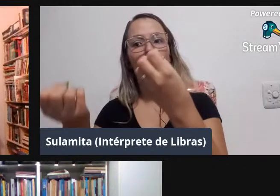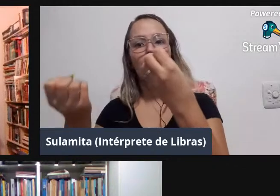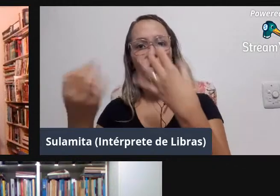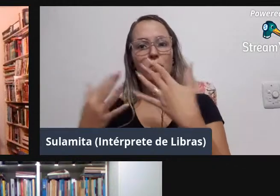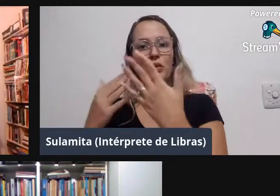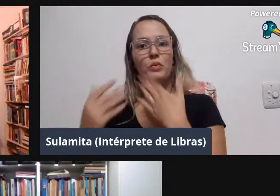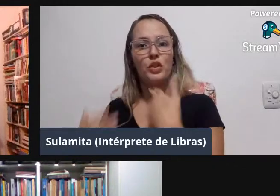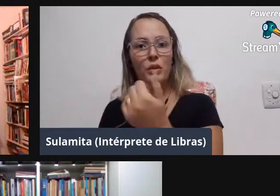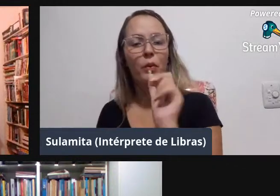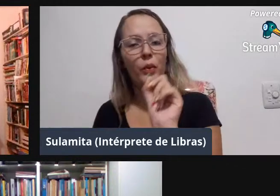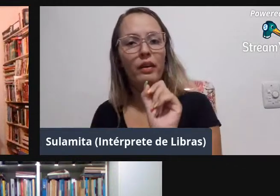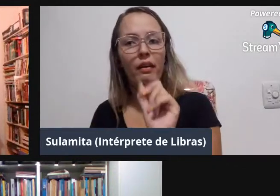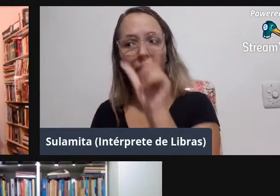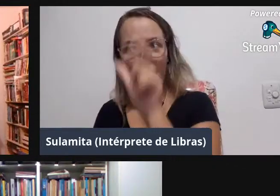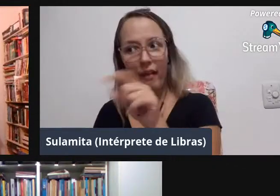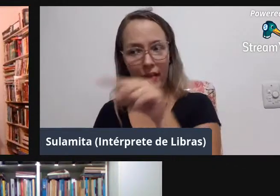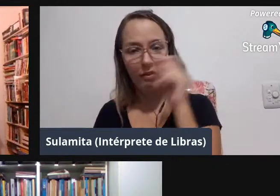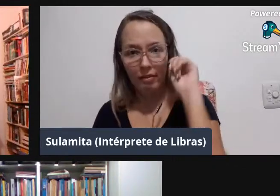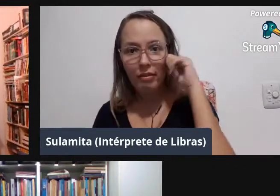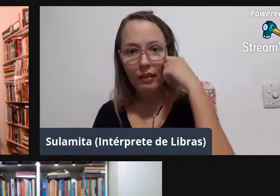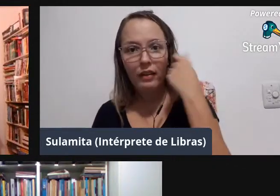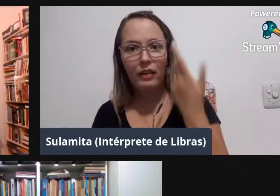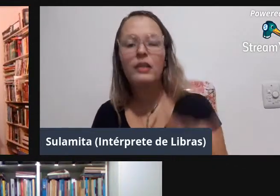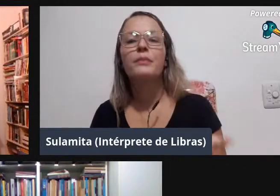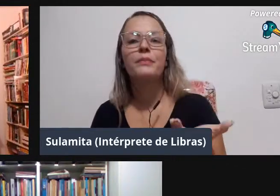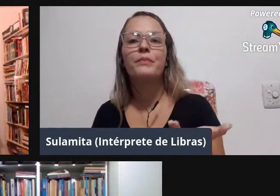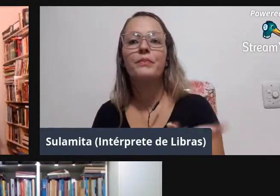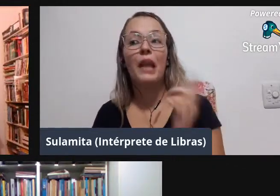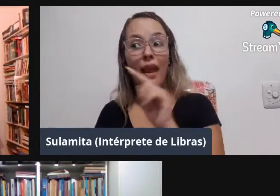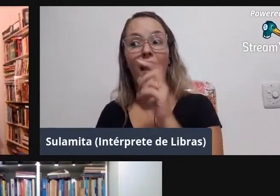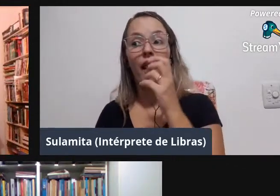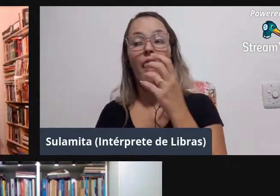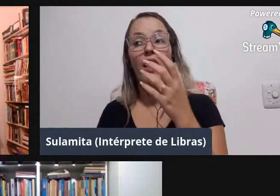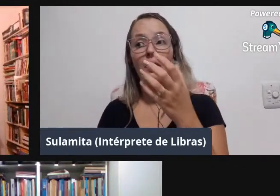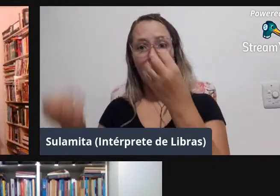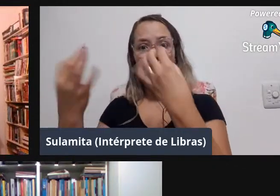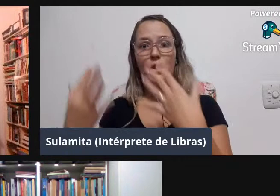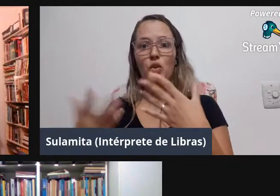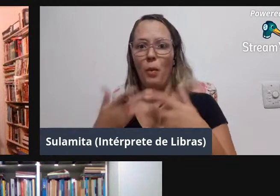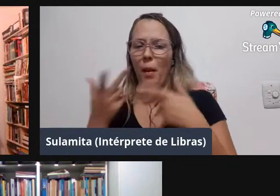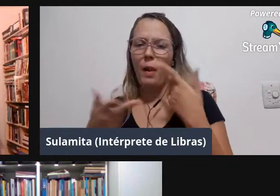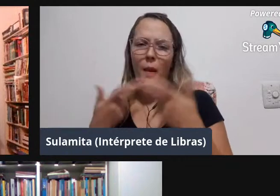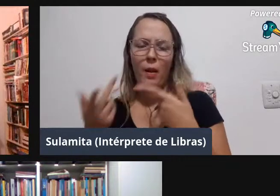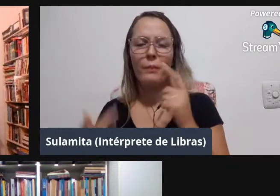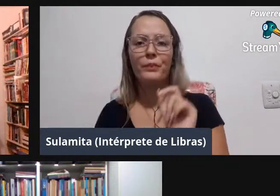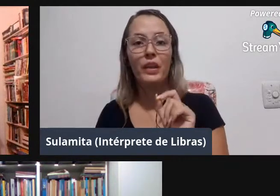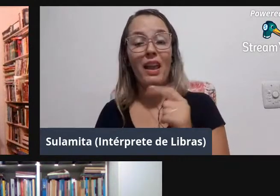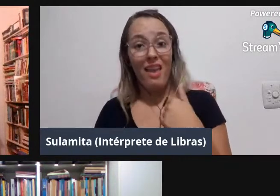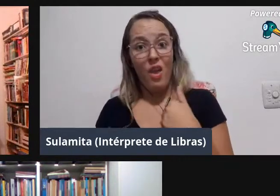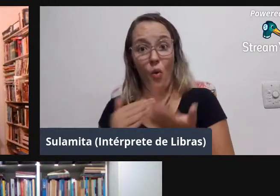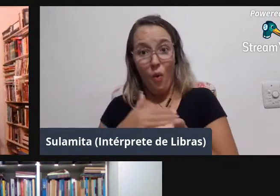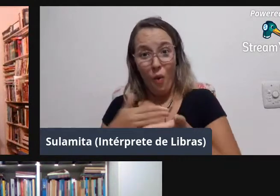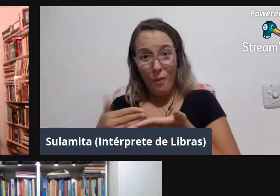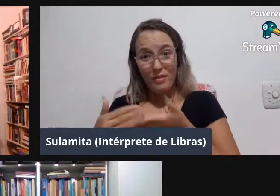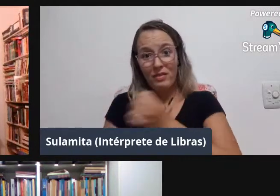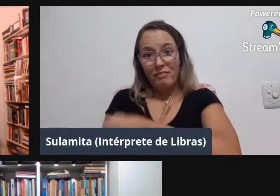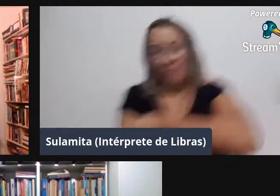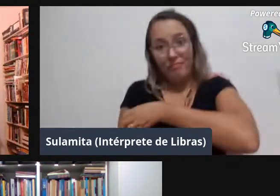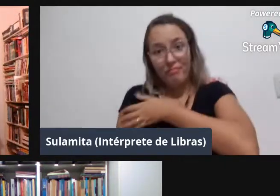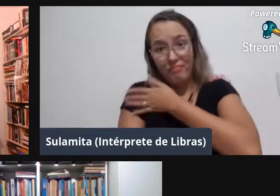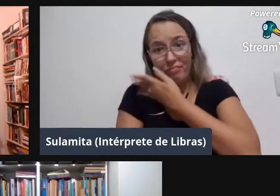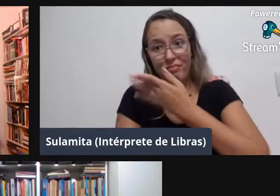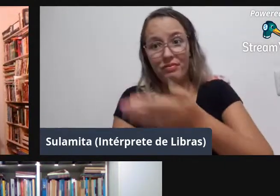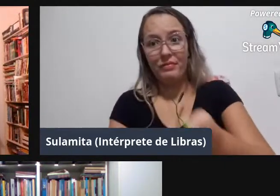minha, falou que é negra, ela falou assim, deu testemunho dela, né? Ela falou, quando eu estava no ensino médio, a professora